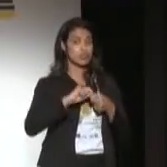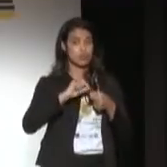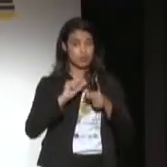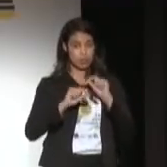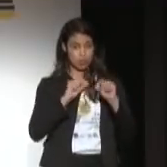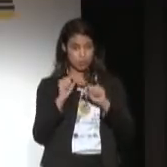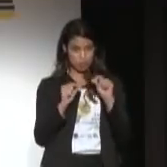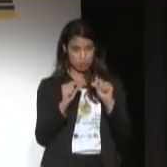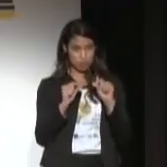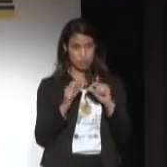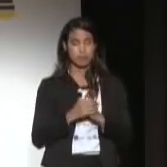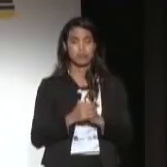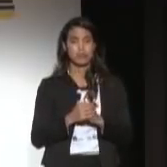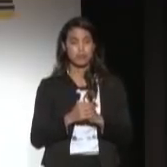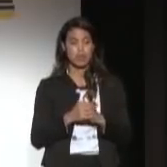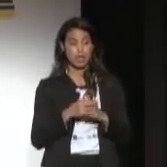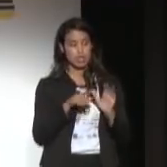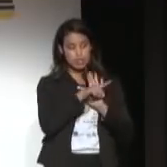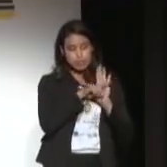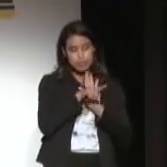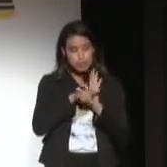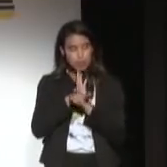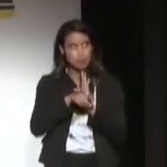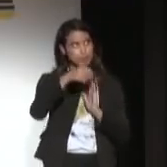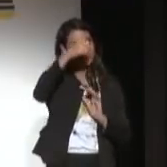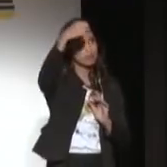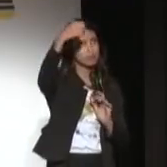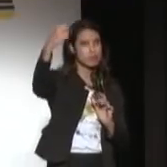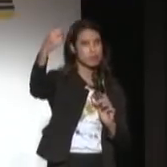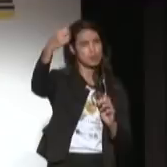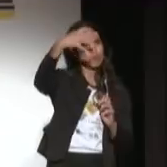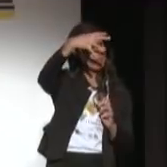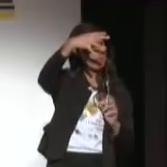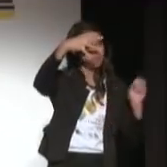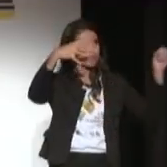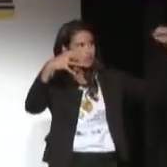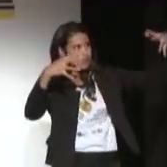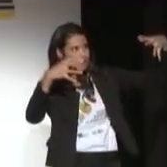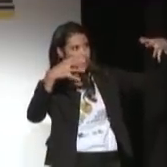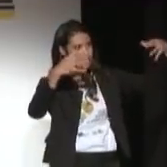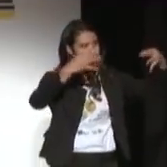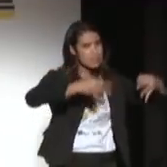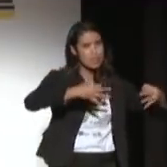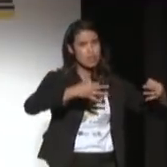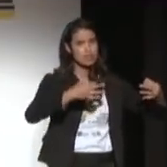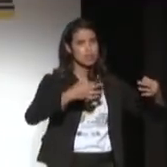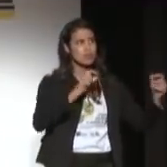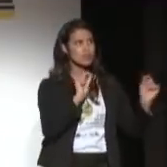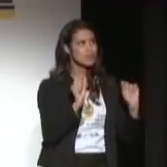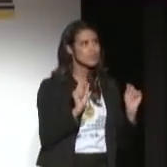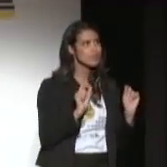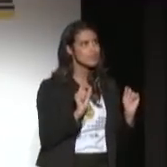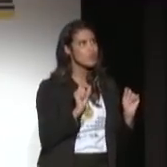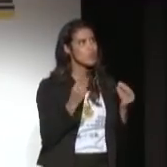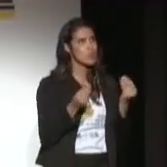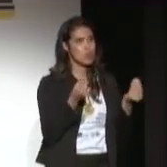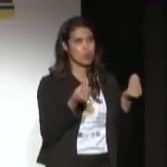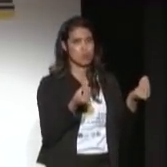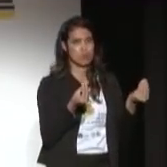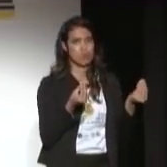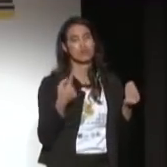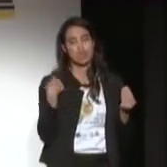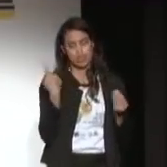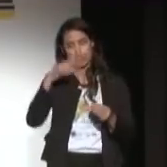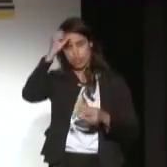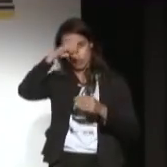sobre qual é a iluminação adequada. Estamos aprendendo sobre isso, aí já aprendemos sobre os lumens. Não é? E aí,